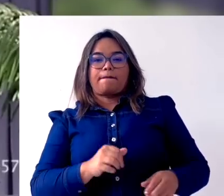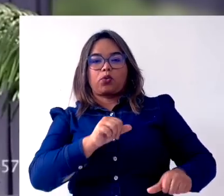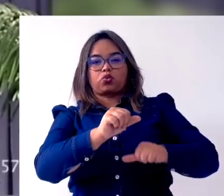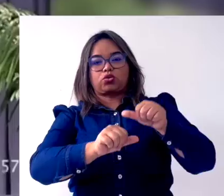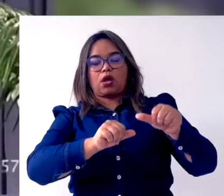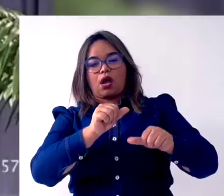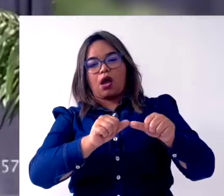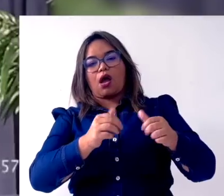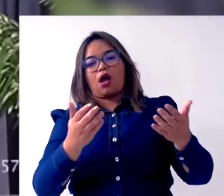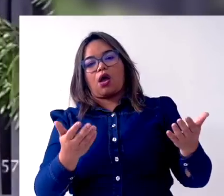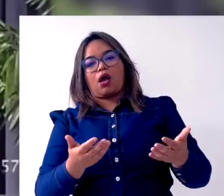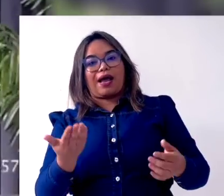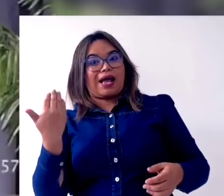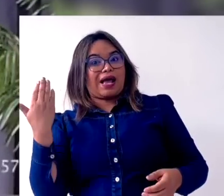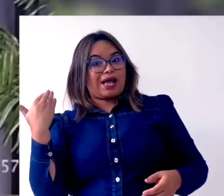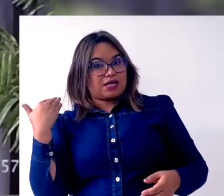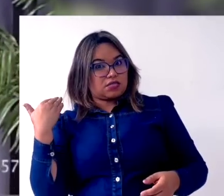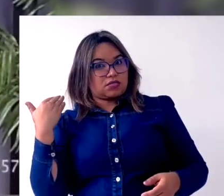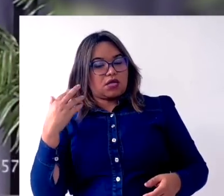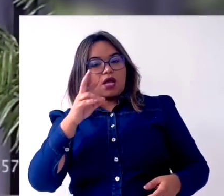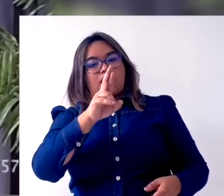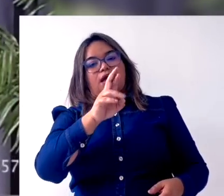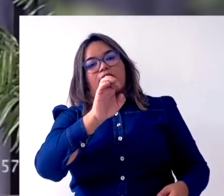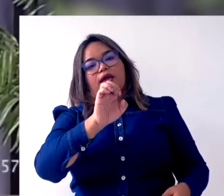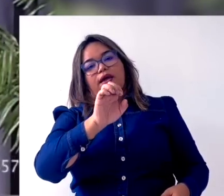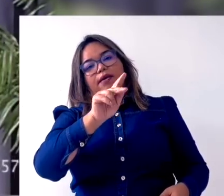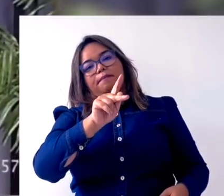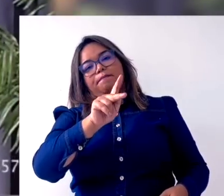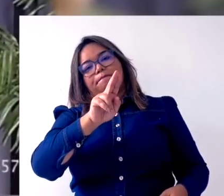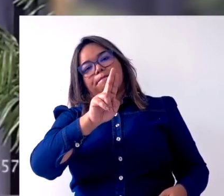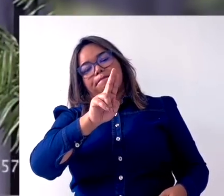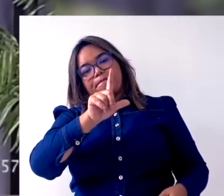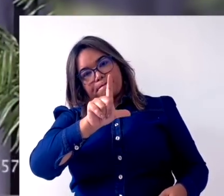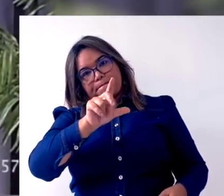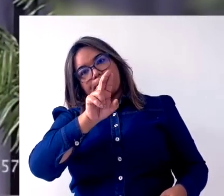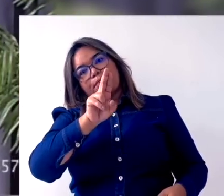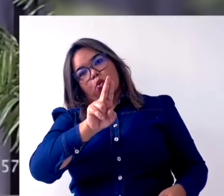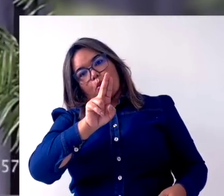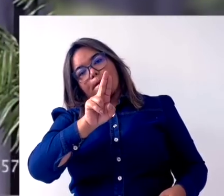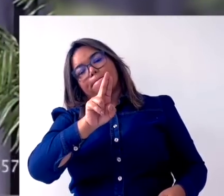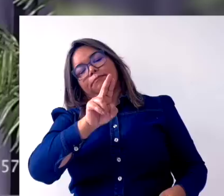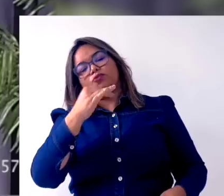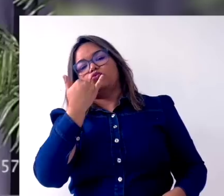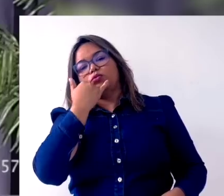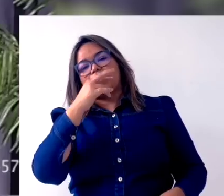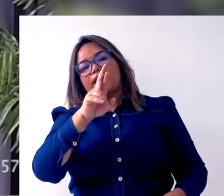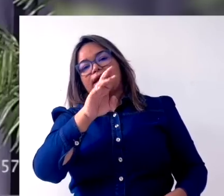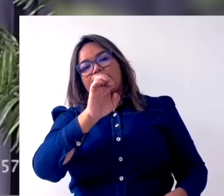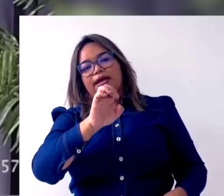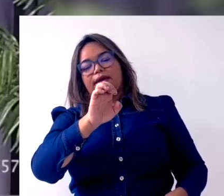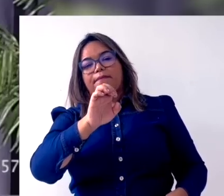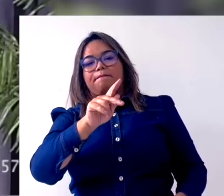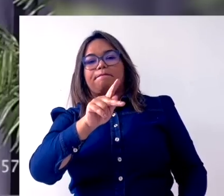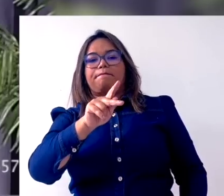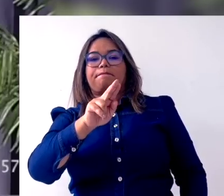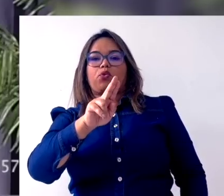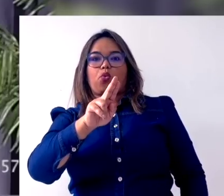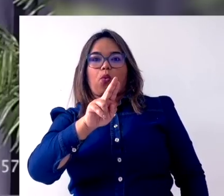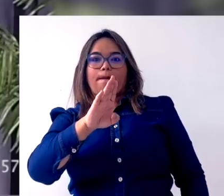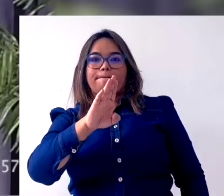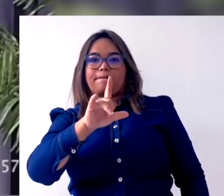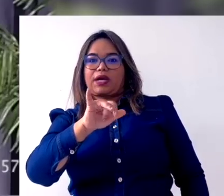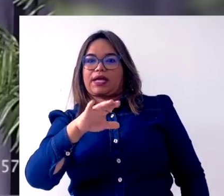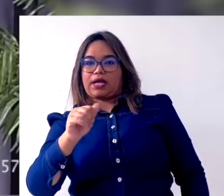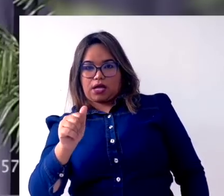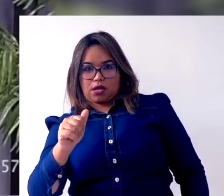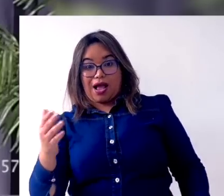Estados Unidos não eram uma democracia, era uma república. Você podia escolher, mas há uma vasta diferença entre uma república e